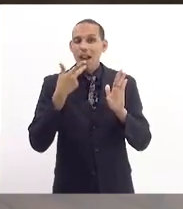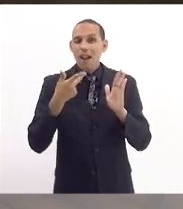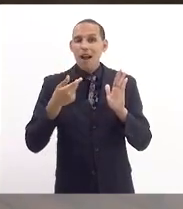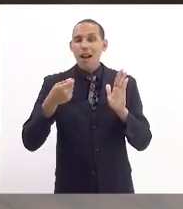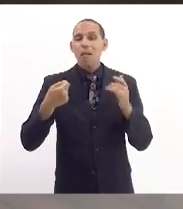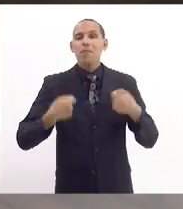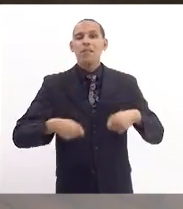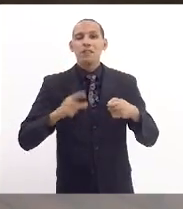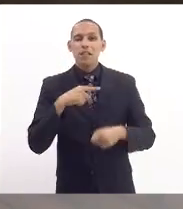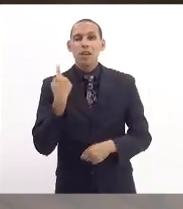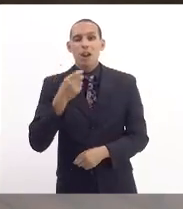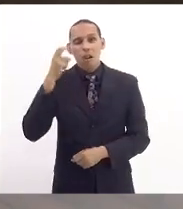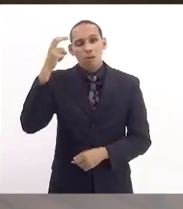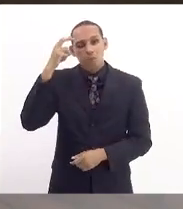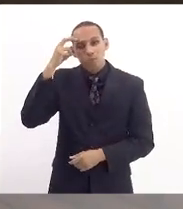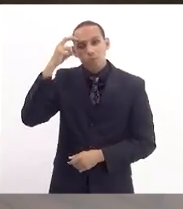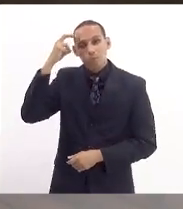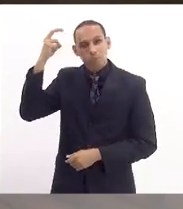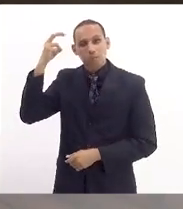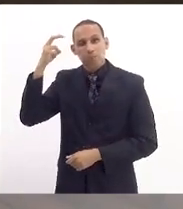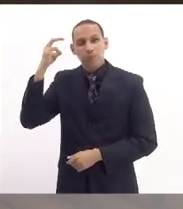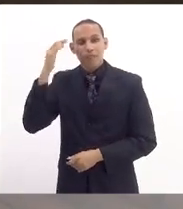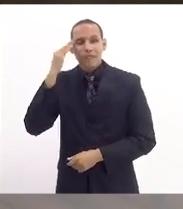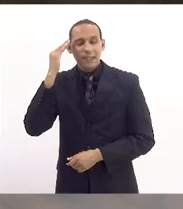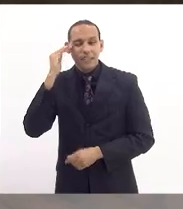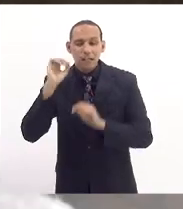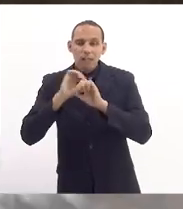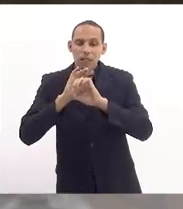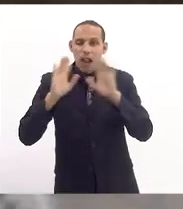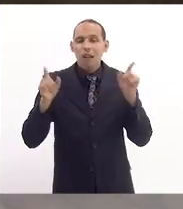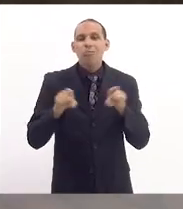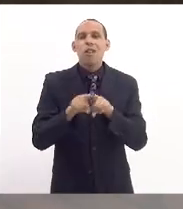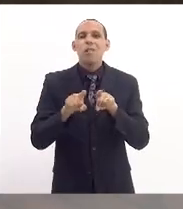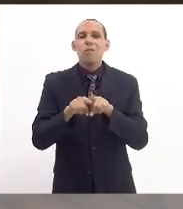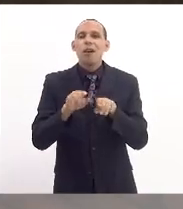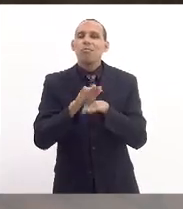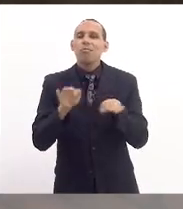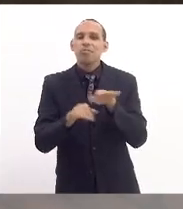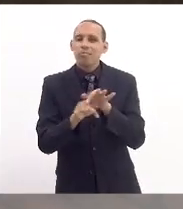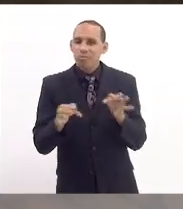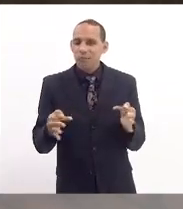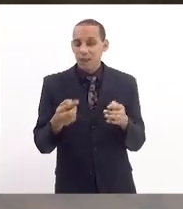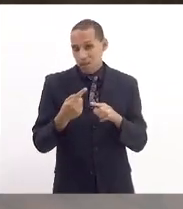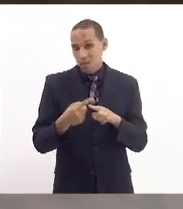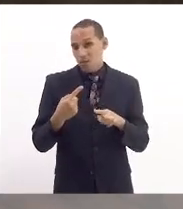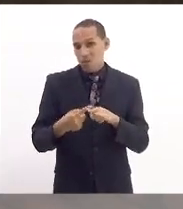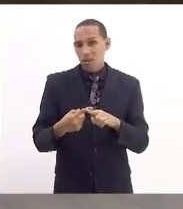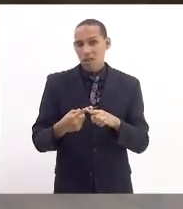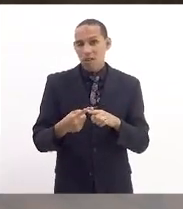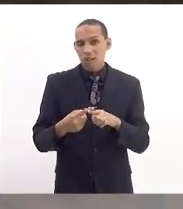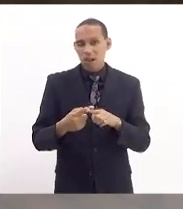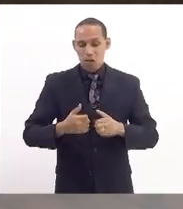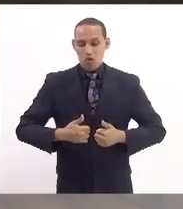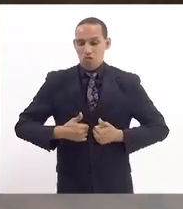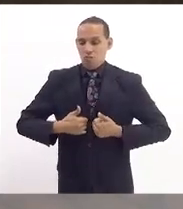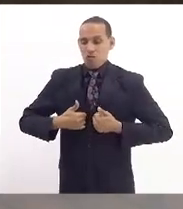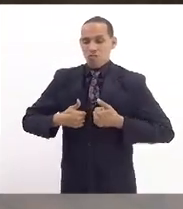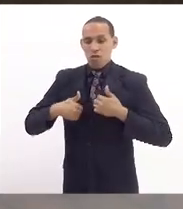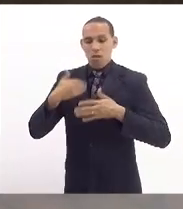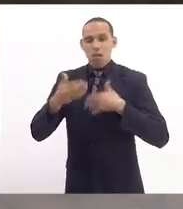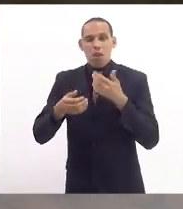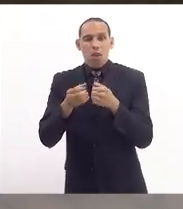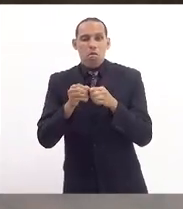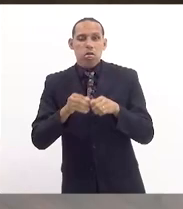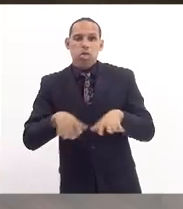discernimento e precisa de mais humildade porque arrogância precede a ruína